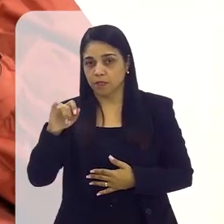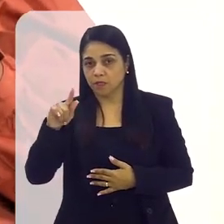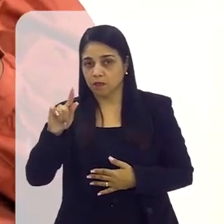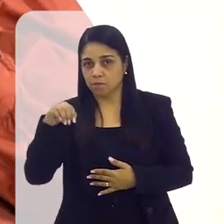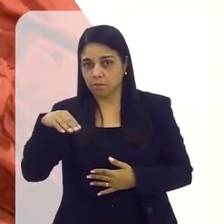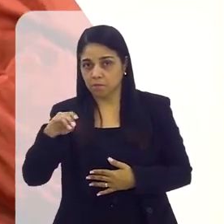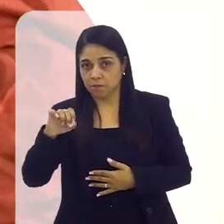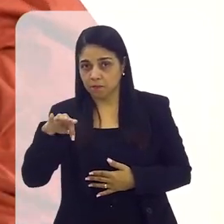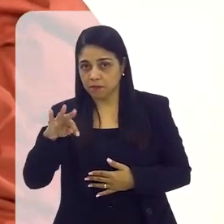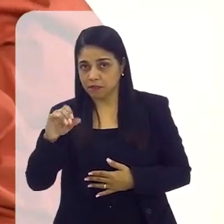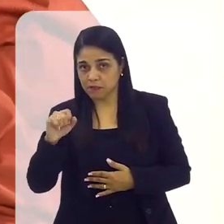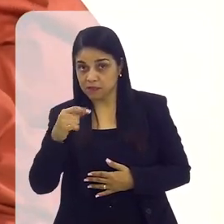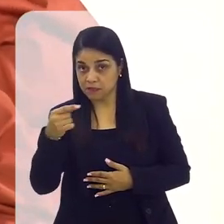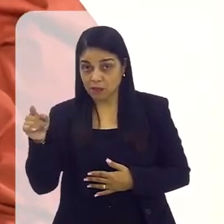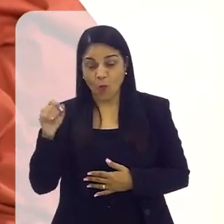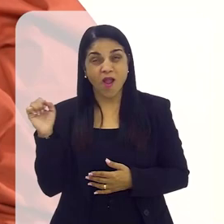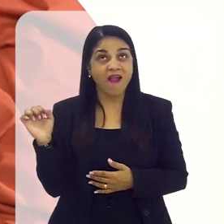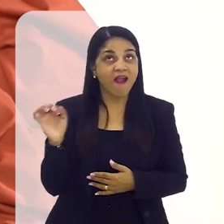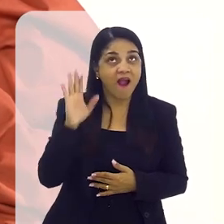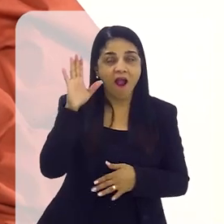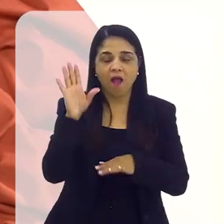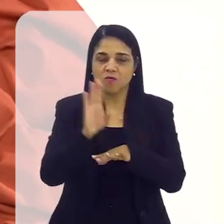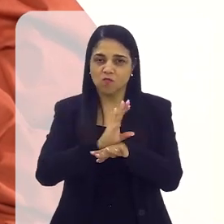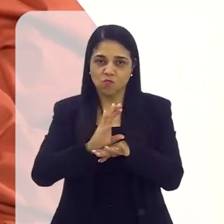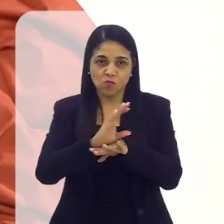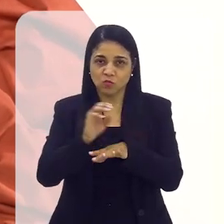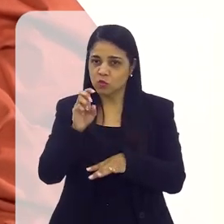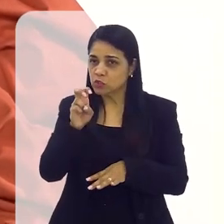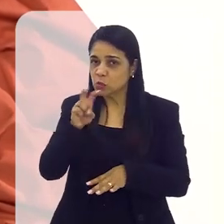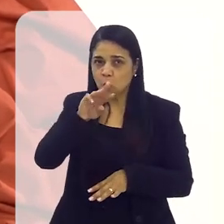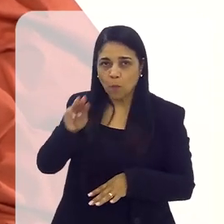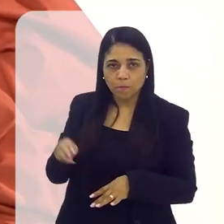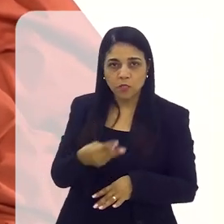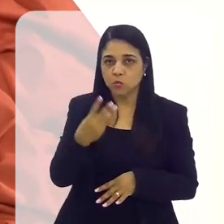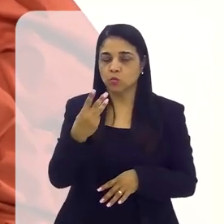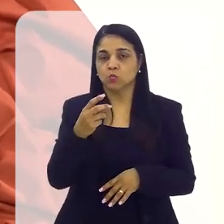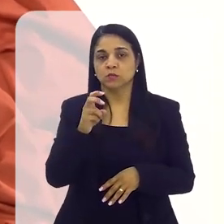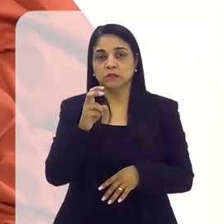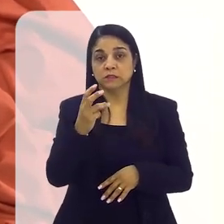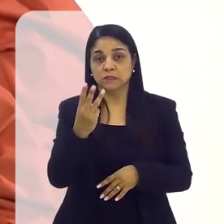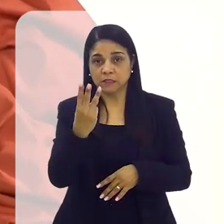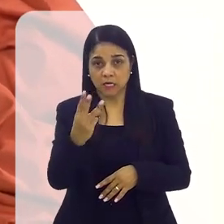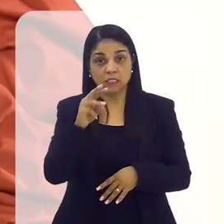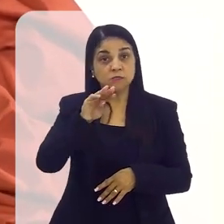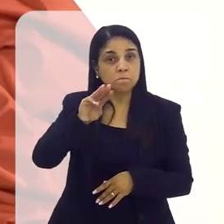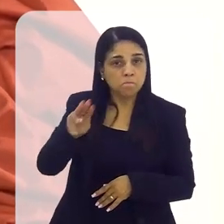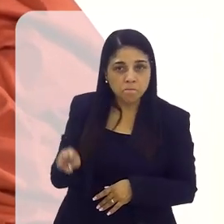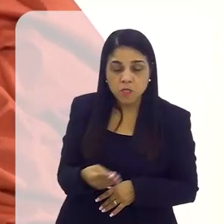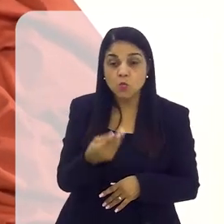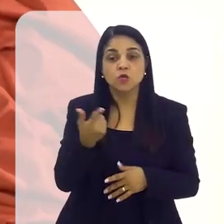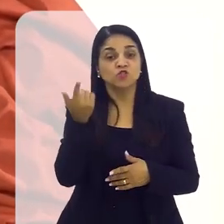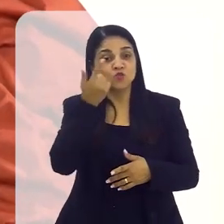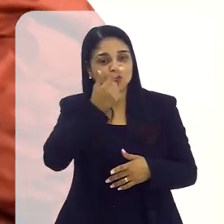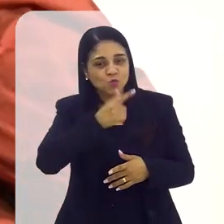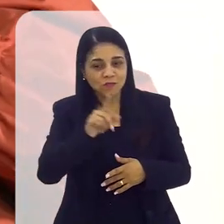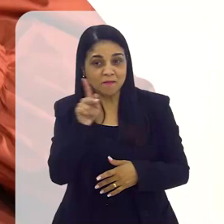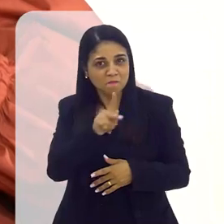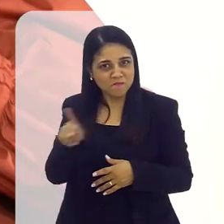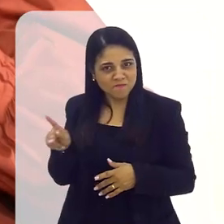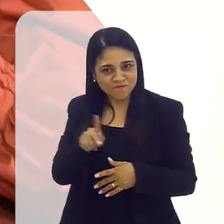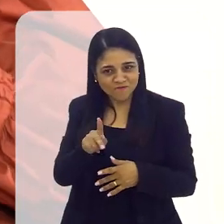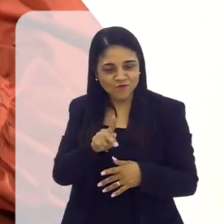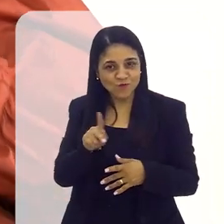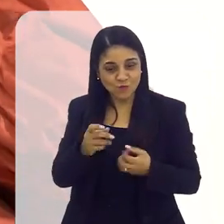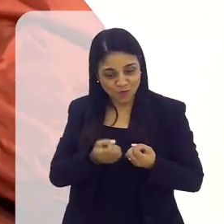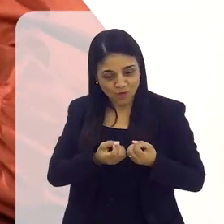pós. Aí, o curso de micropigmentação é um curso caríssimo, R$5.000, R$3.000. Nós conseguimos fazer